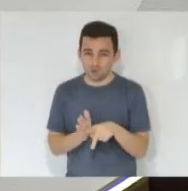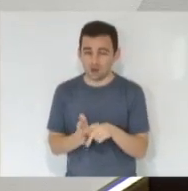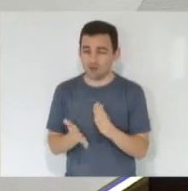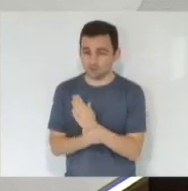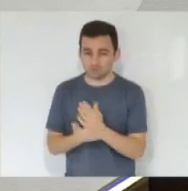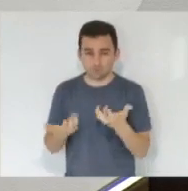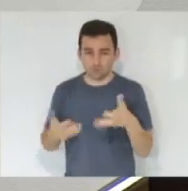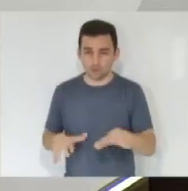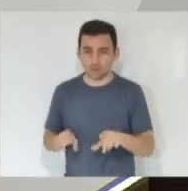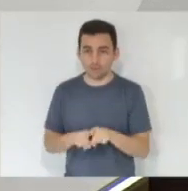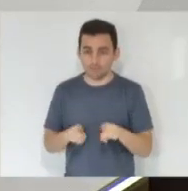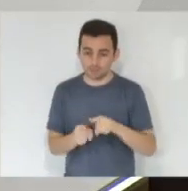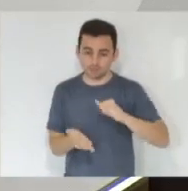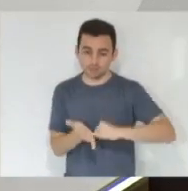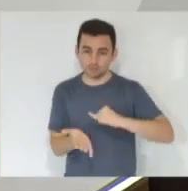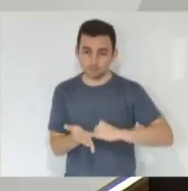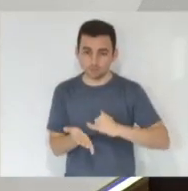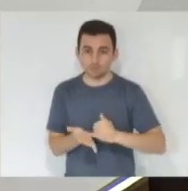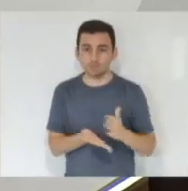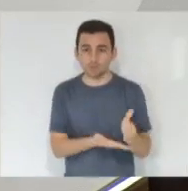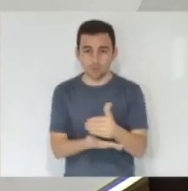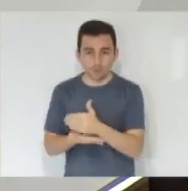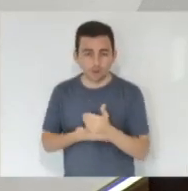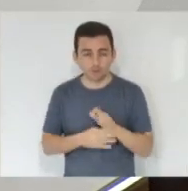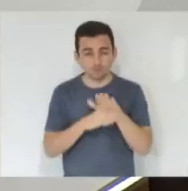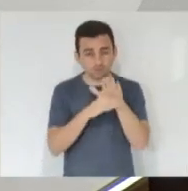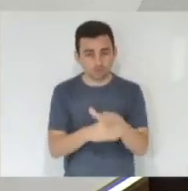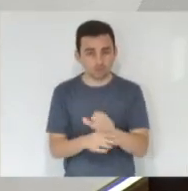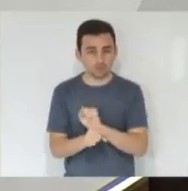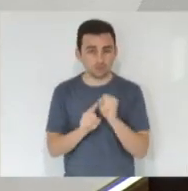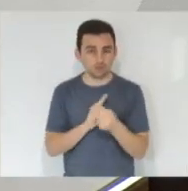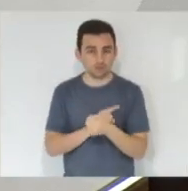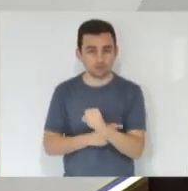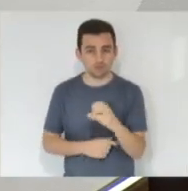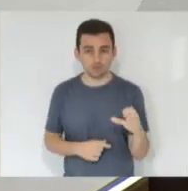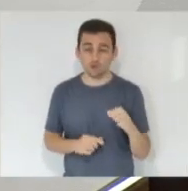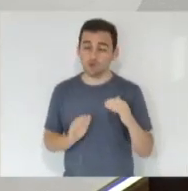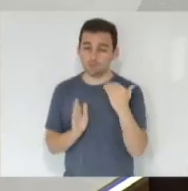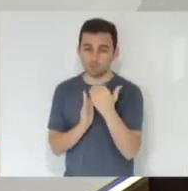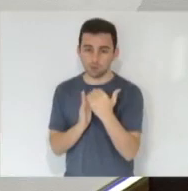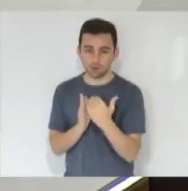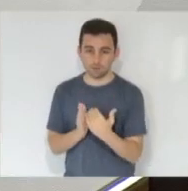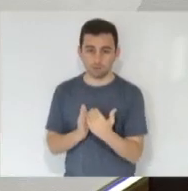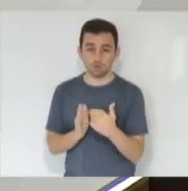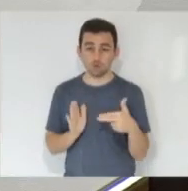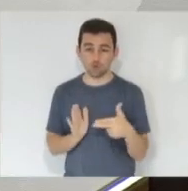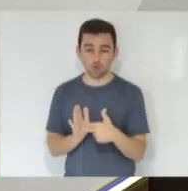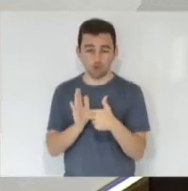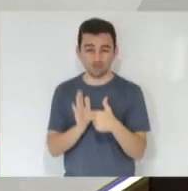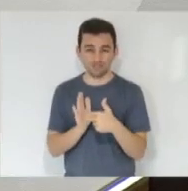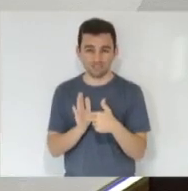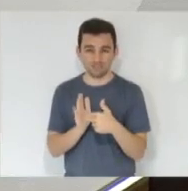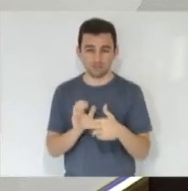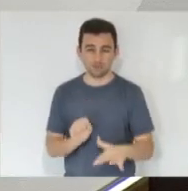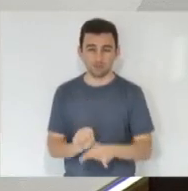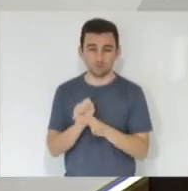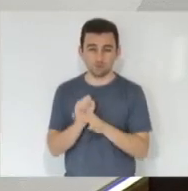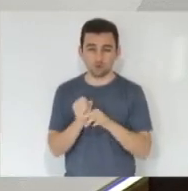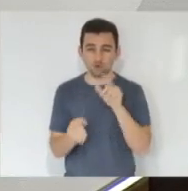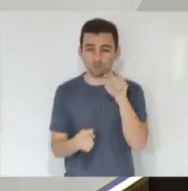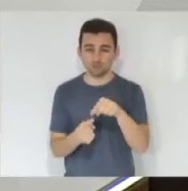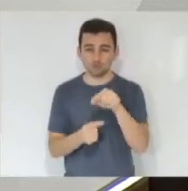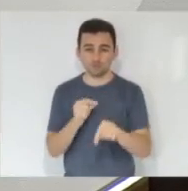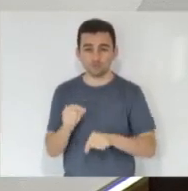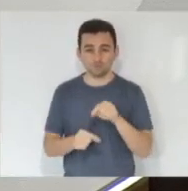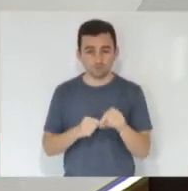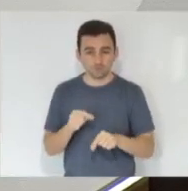prol de toda a sociedade catarinense. O programa Nota Segura tem como objetivos também